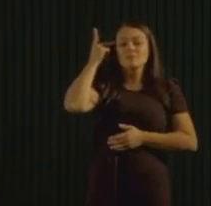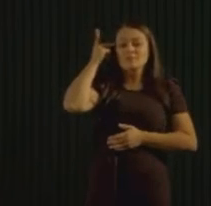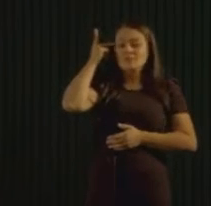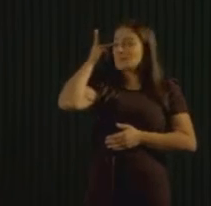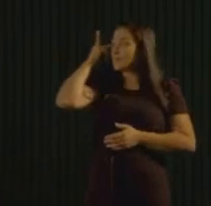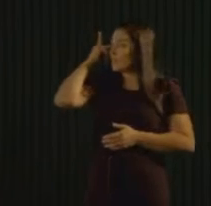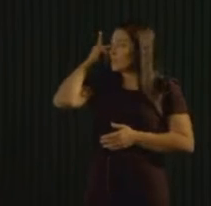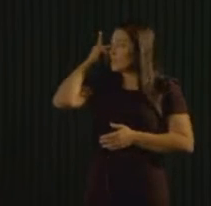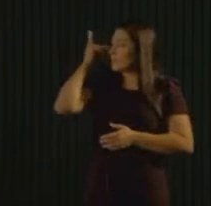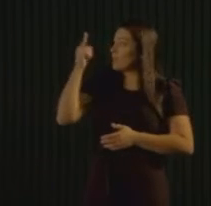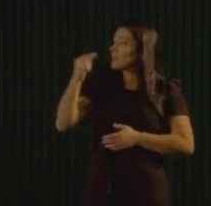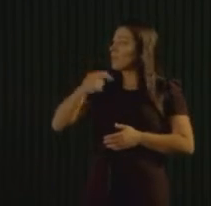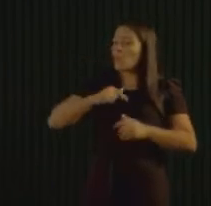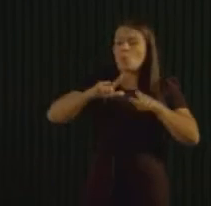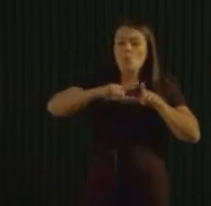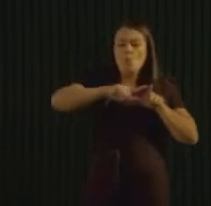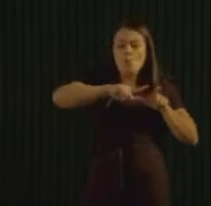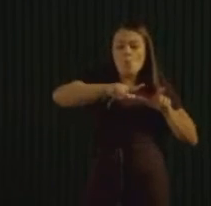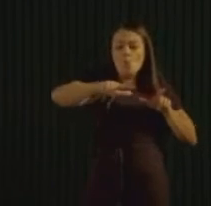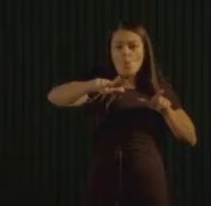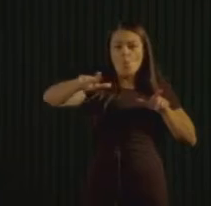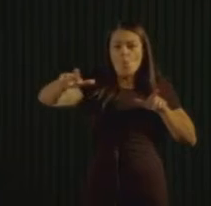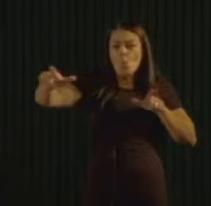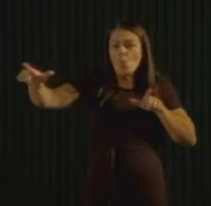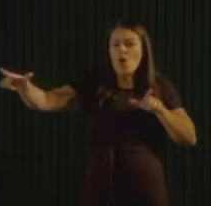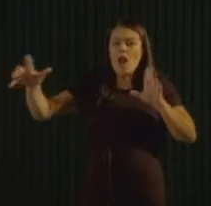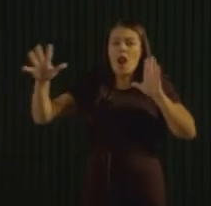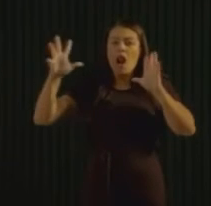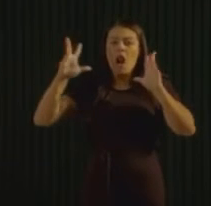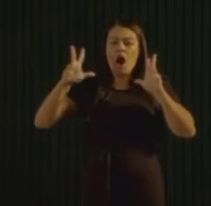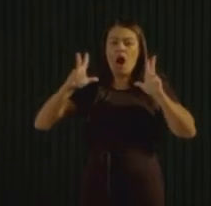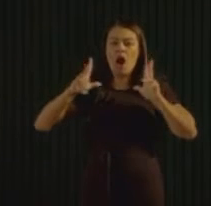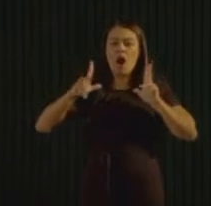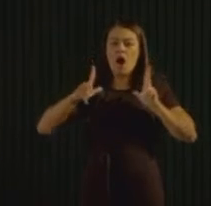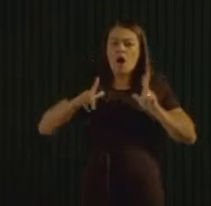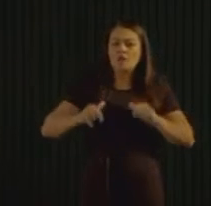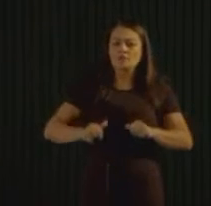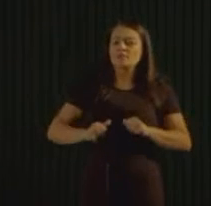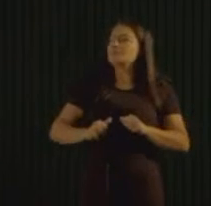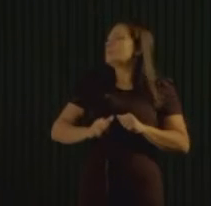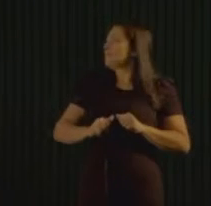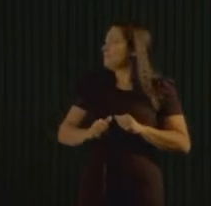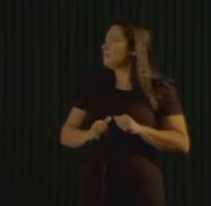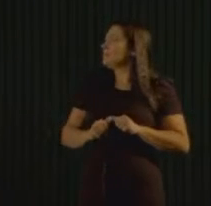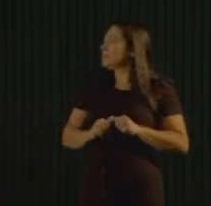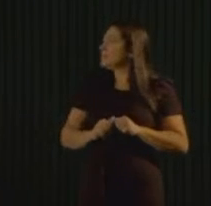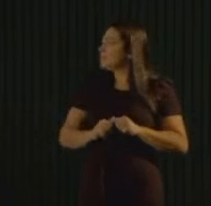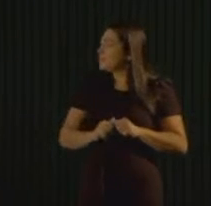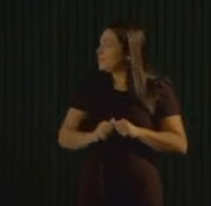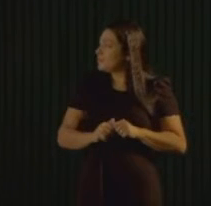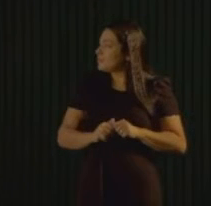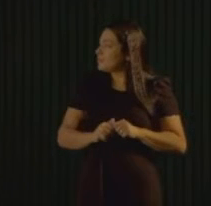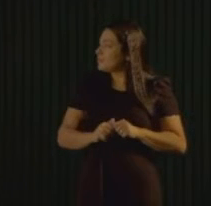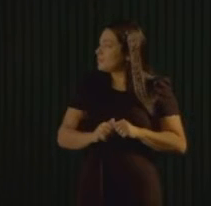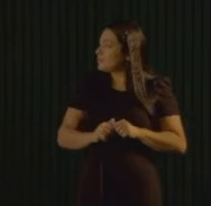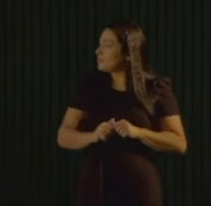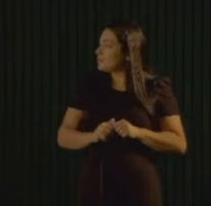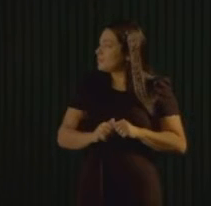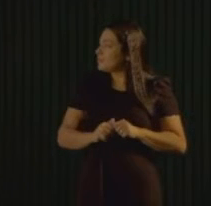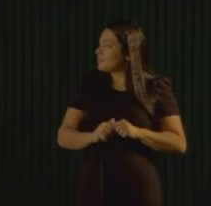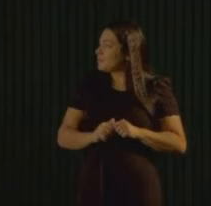Praia do Itaguaré. Aqui atrás é uma unidade de conservação, Parque Estadual da Restinga de Bertioga. É um lugar incrível, você vê a fisionomia do ambiente